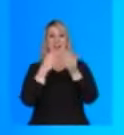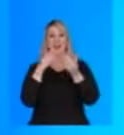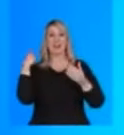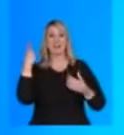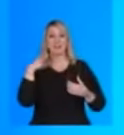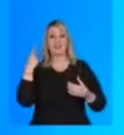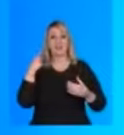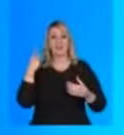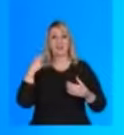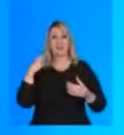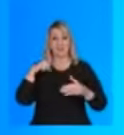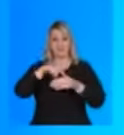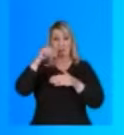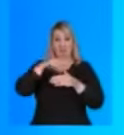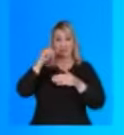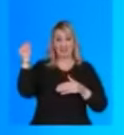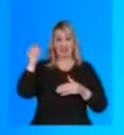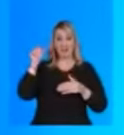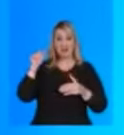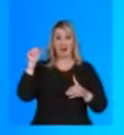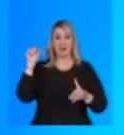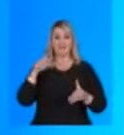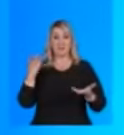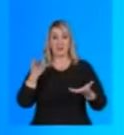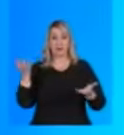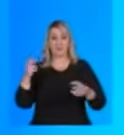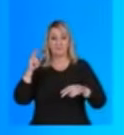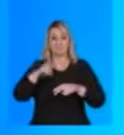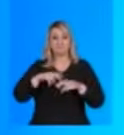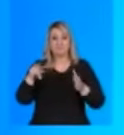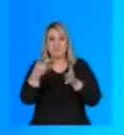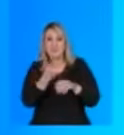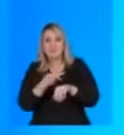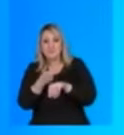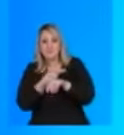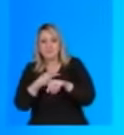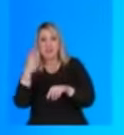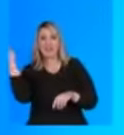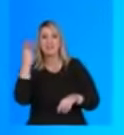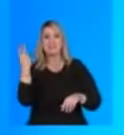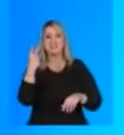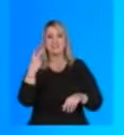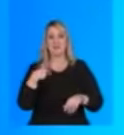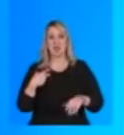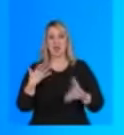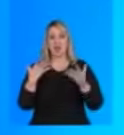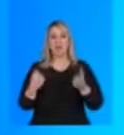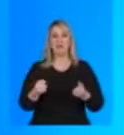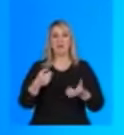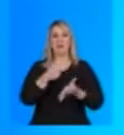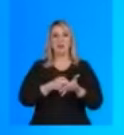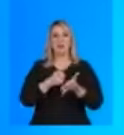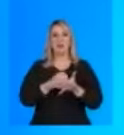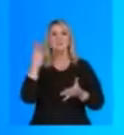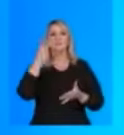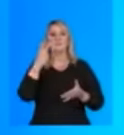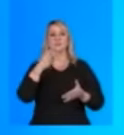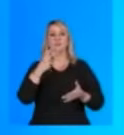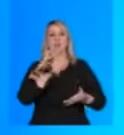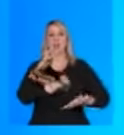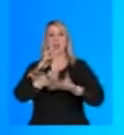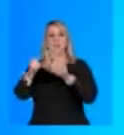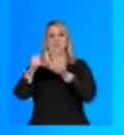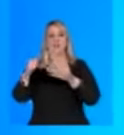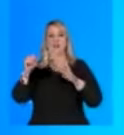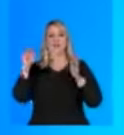PMDB do Rio do Pedro Paulo vai ser caçado na segunda-feira eu abracei essa luta quando ela parecia impossível na segunda-feira nós vamos levá-la